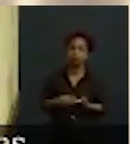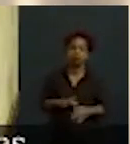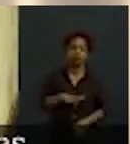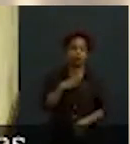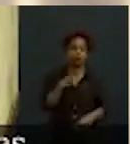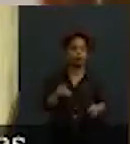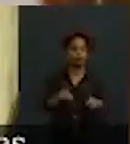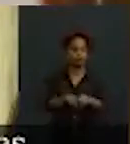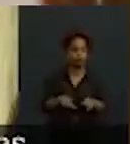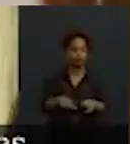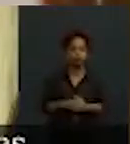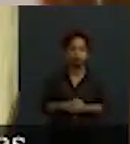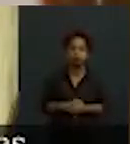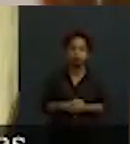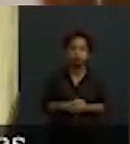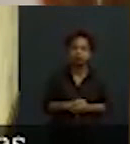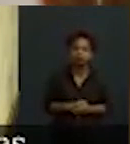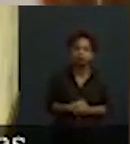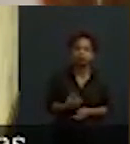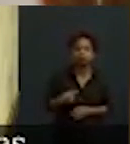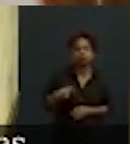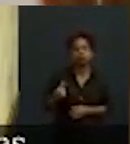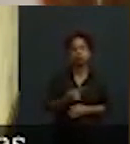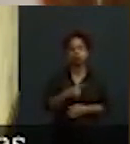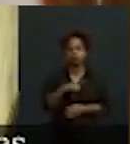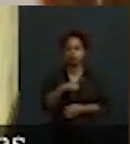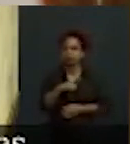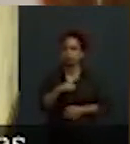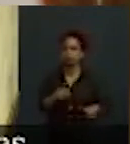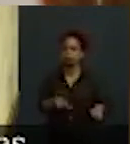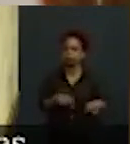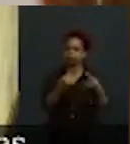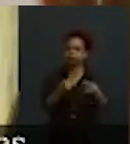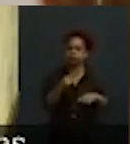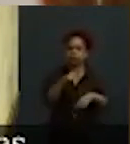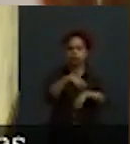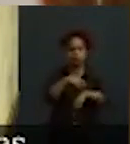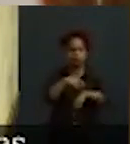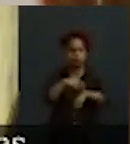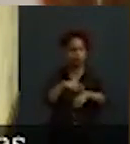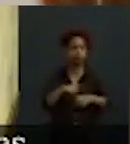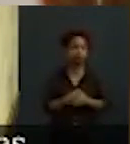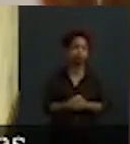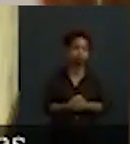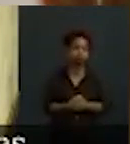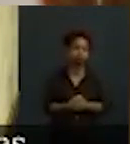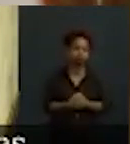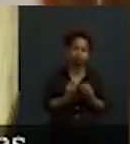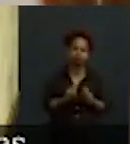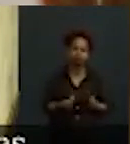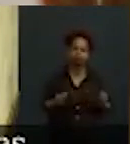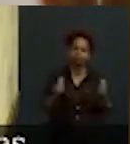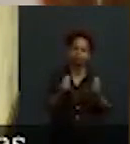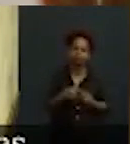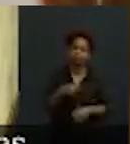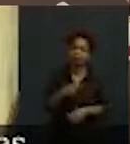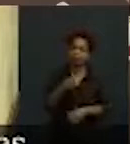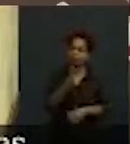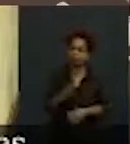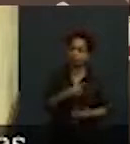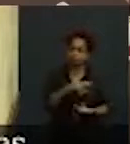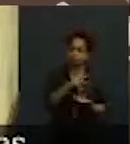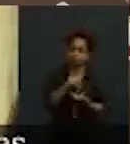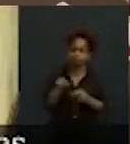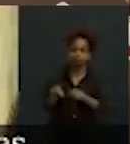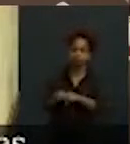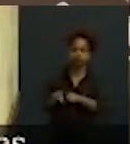coragem. Tivemos de enfrentar esses desafios em um momento particularmente delicado no Brasil e no mundo,